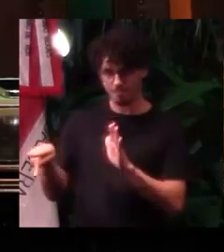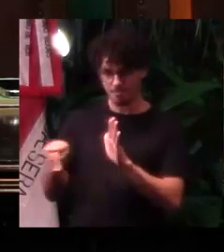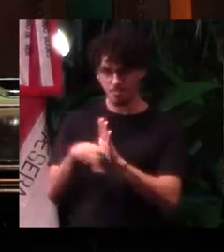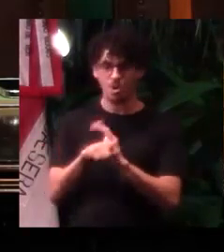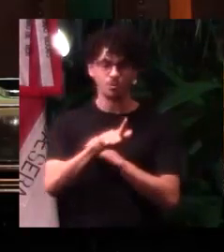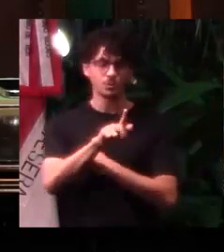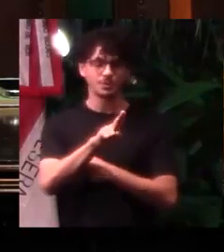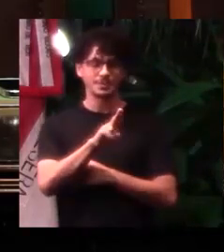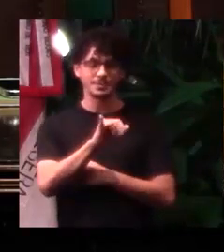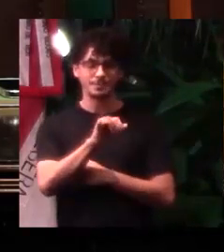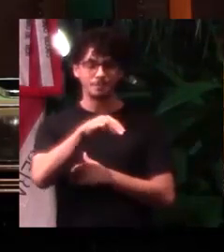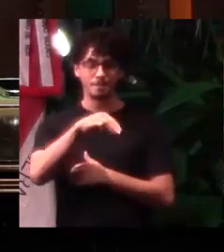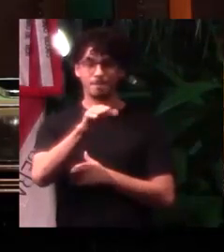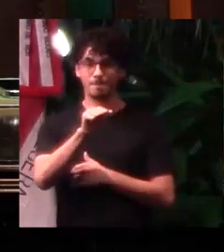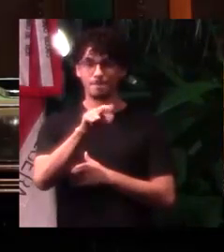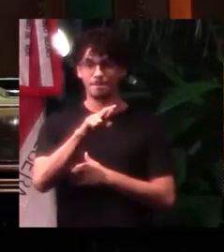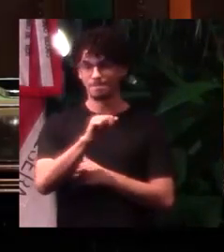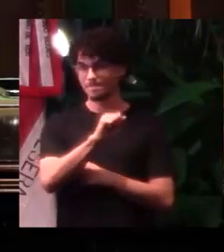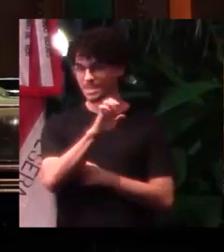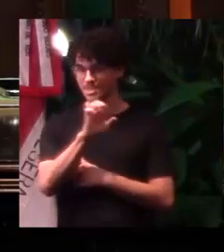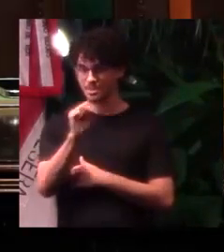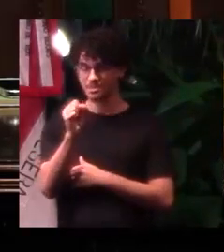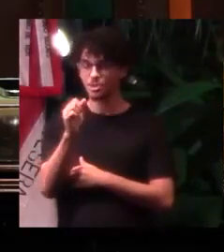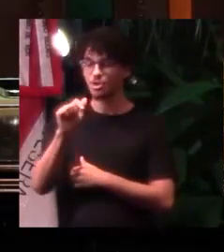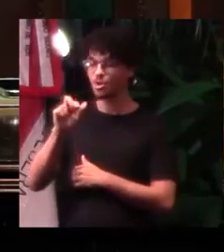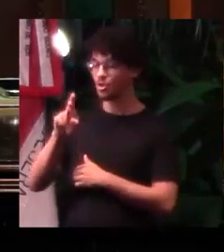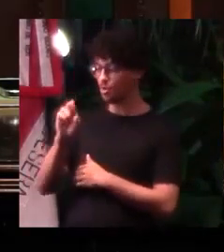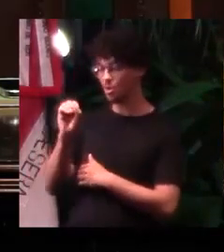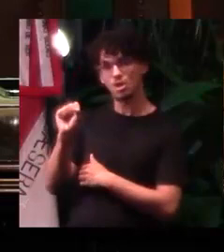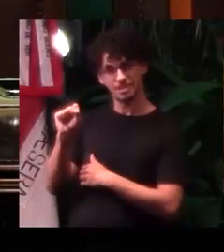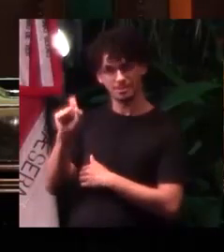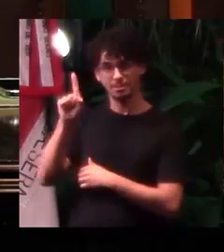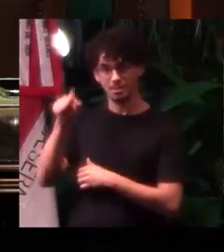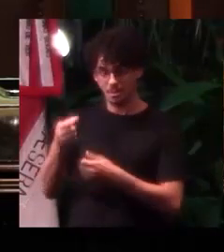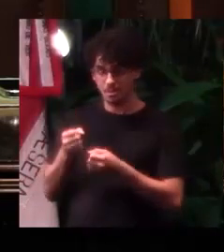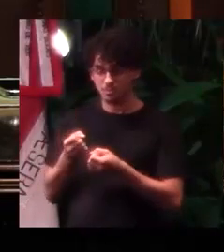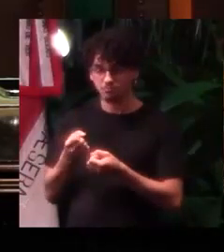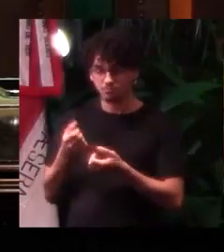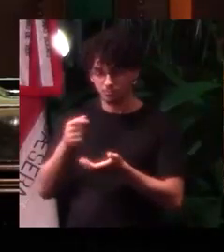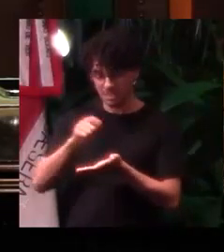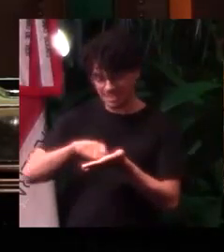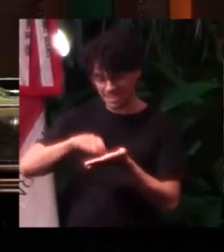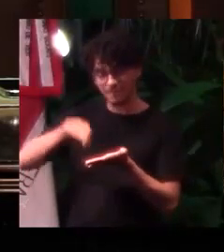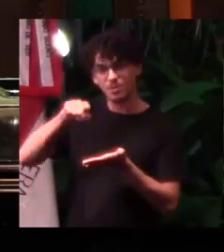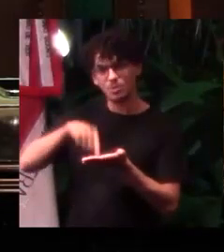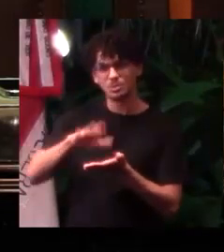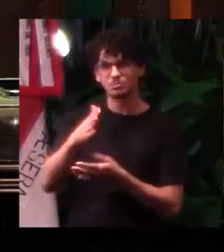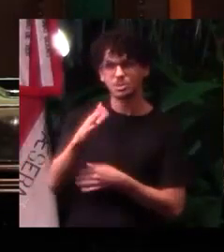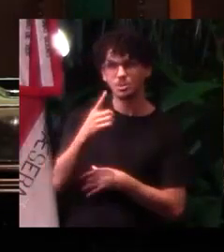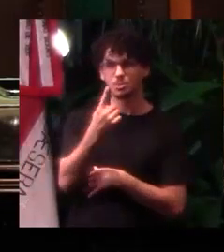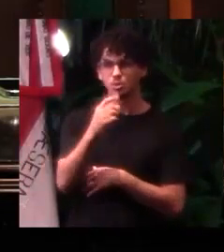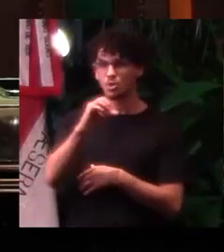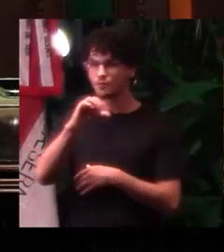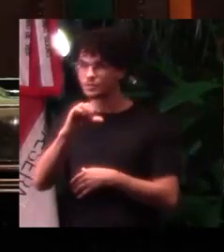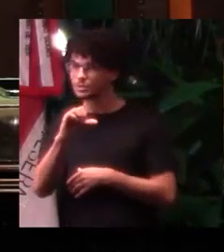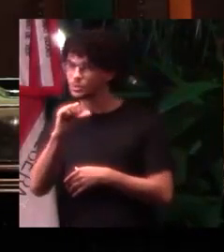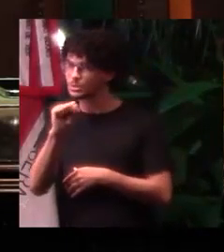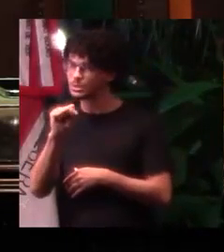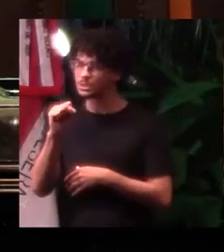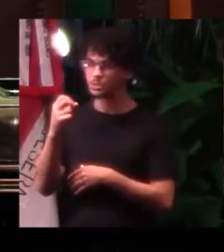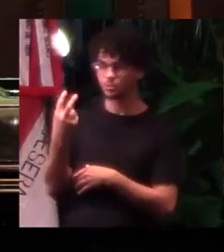Histórias, que ele publicou, entretanto, já no ano de 1962, portanto, numa fase já